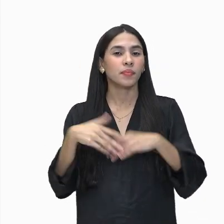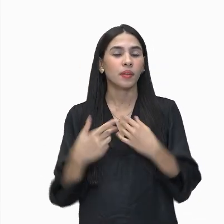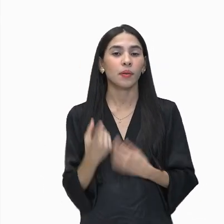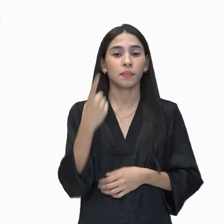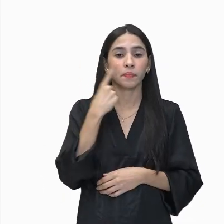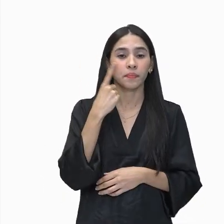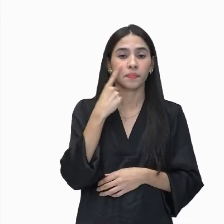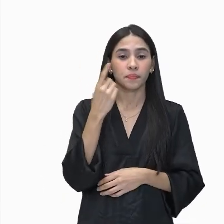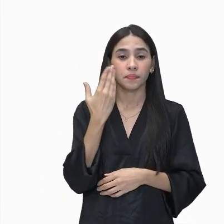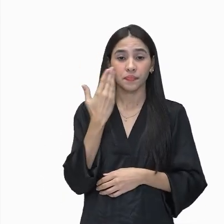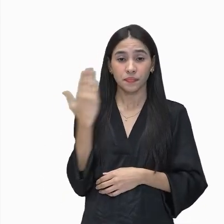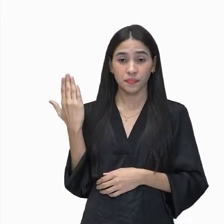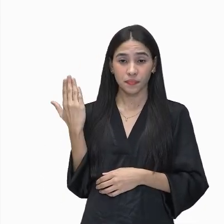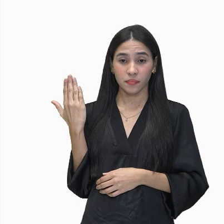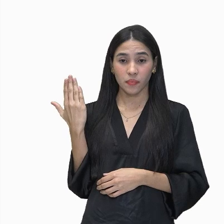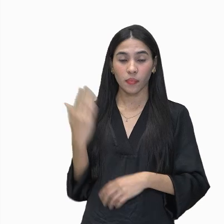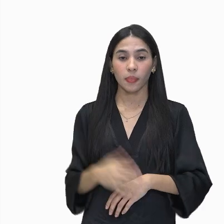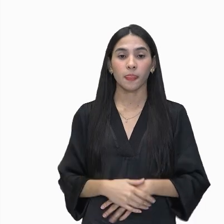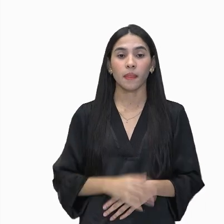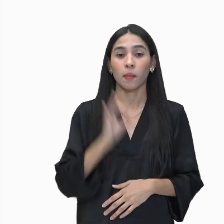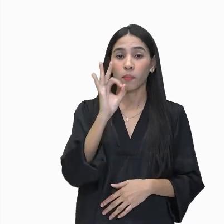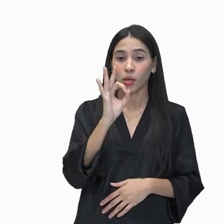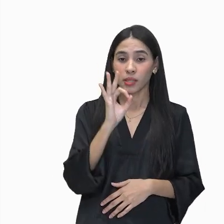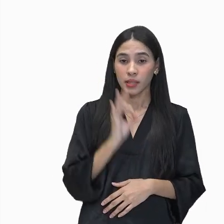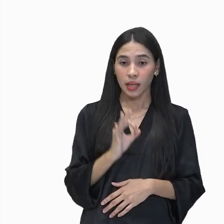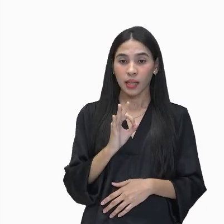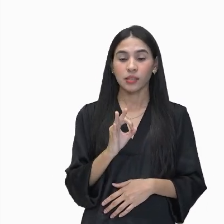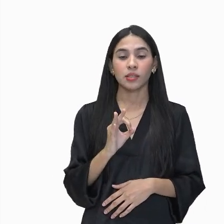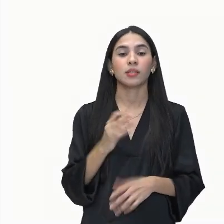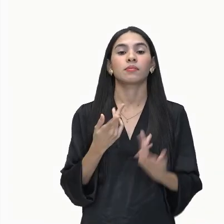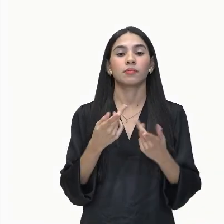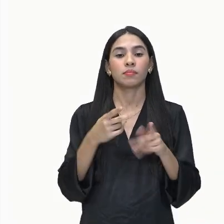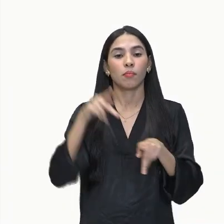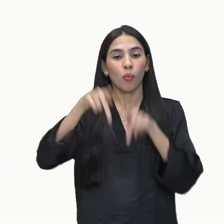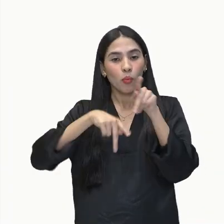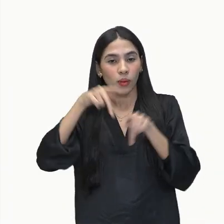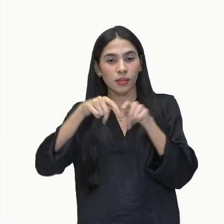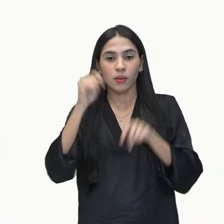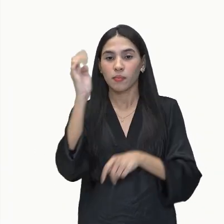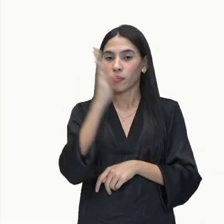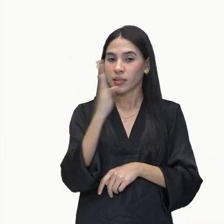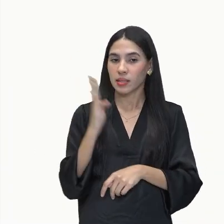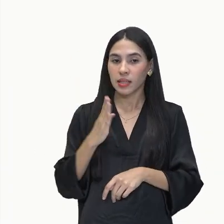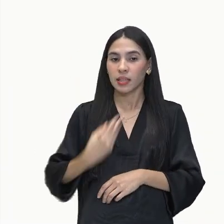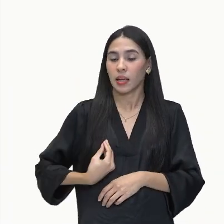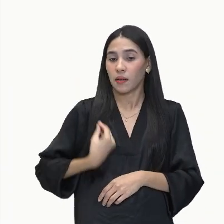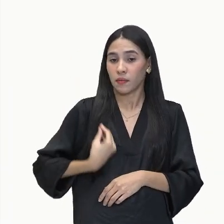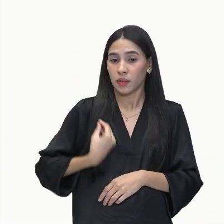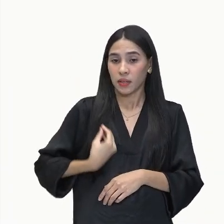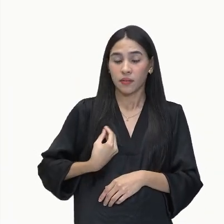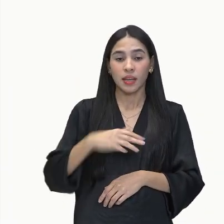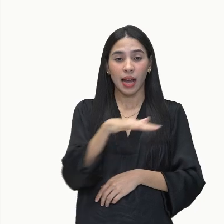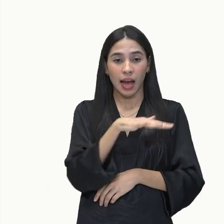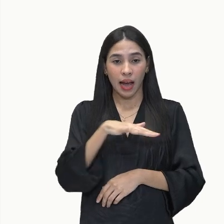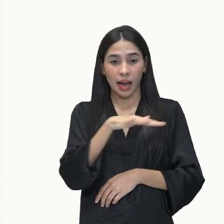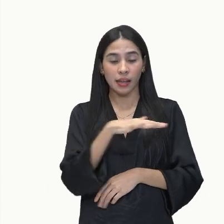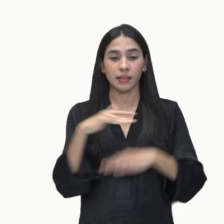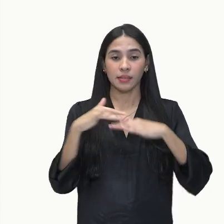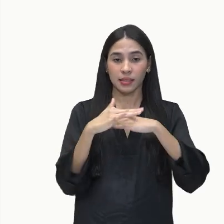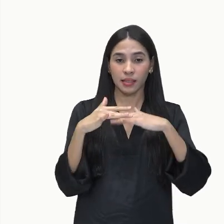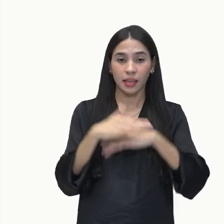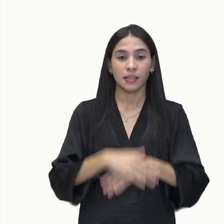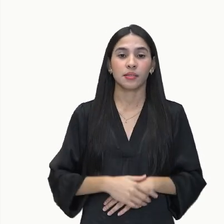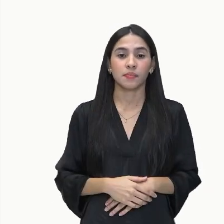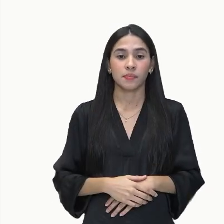verificar aqui que a porcentagem da população brasileira de pessoas que vivem nas áreas urbanas, né, nós